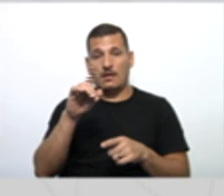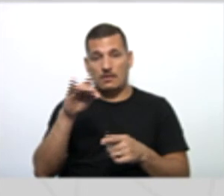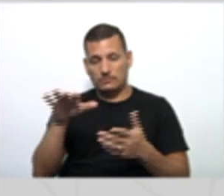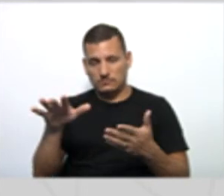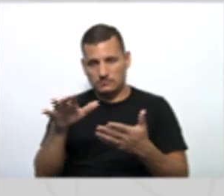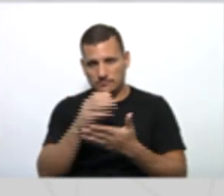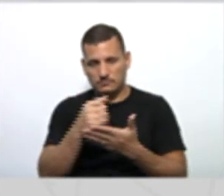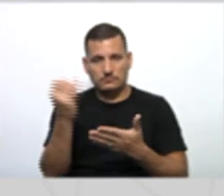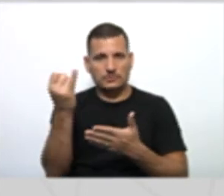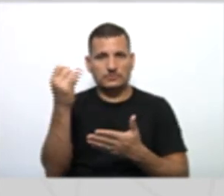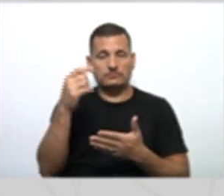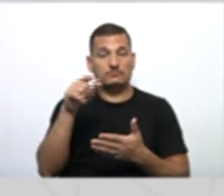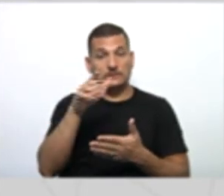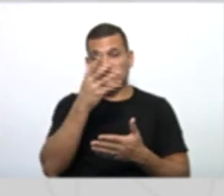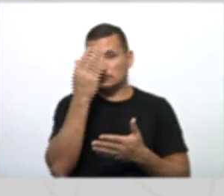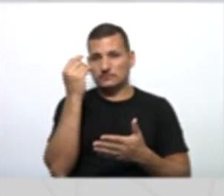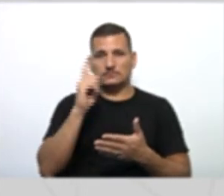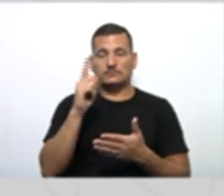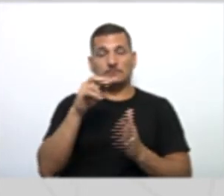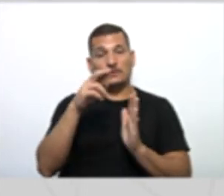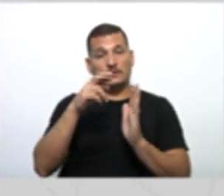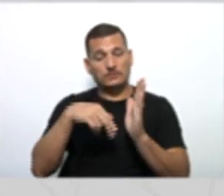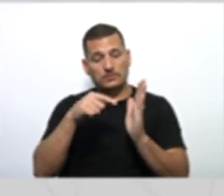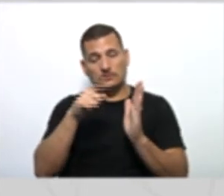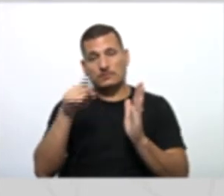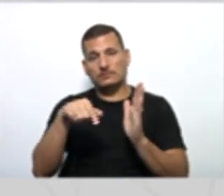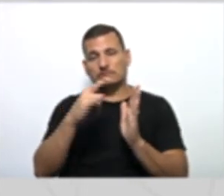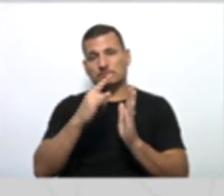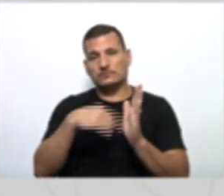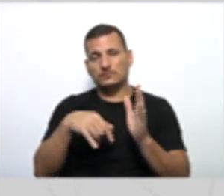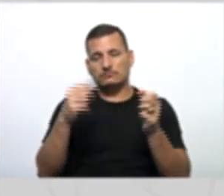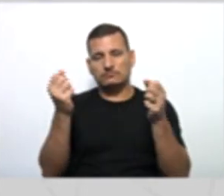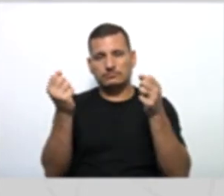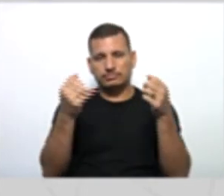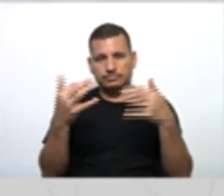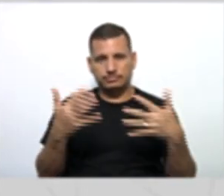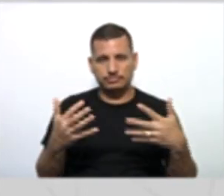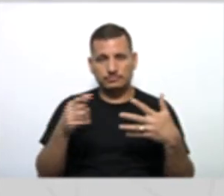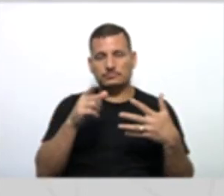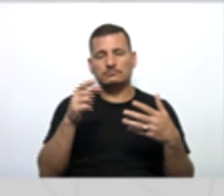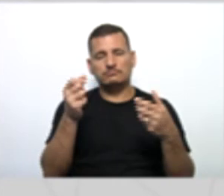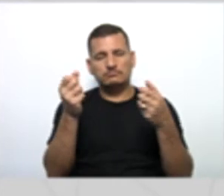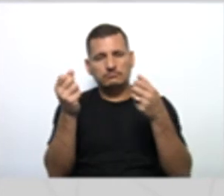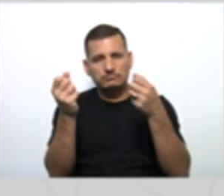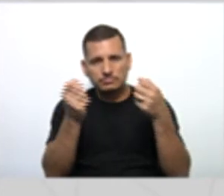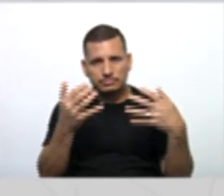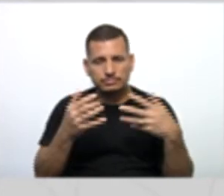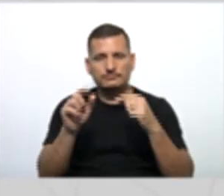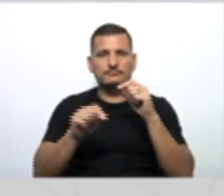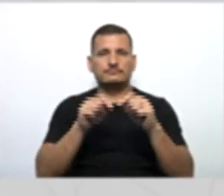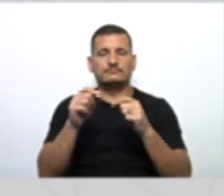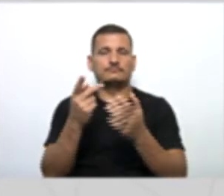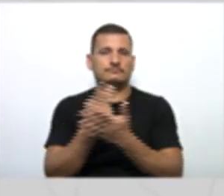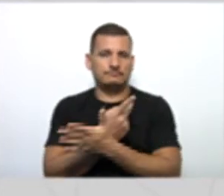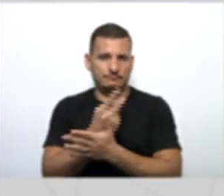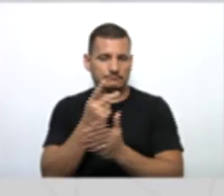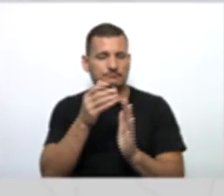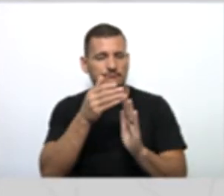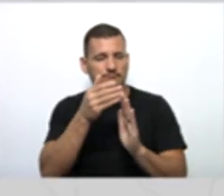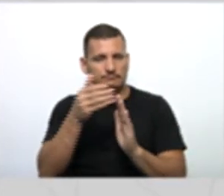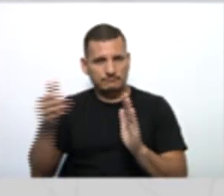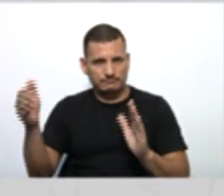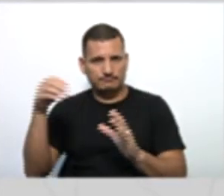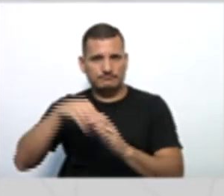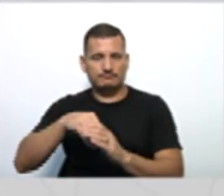não esquecer que o relatório é um documento descritivo, onde vocês vão descrever aquilo que aconteceu durante o estágio.